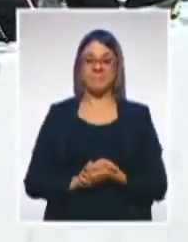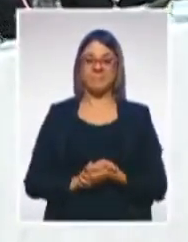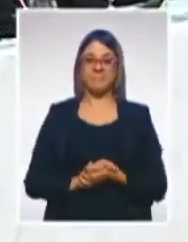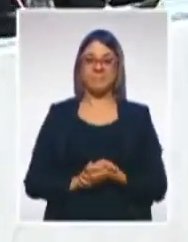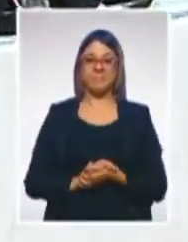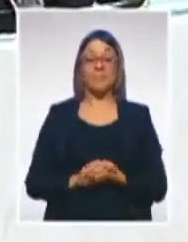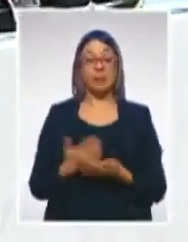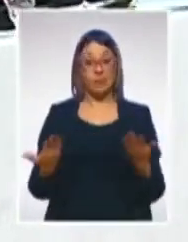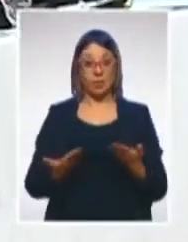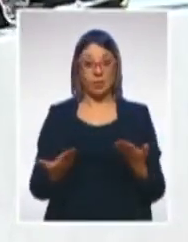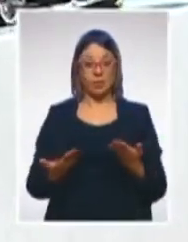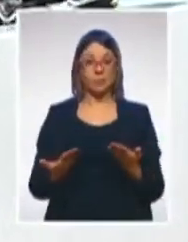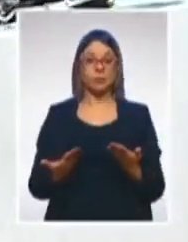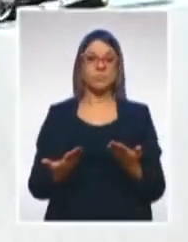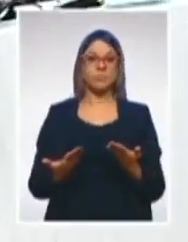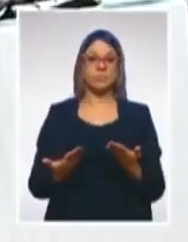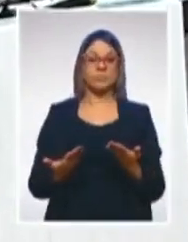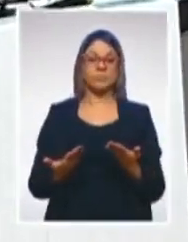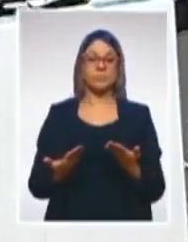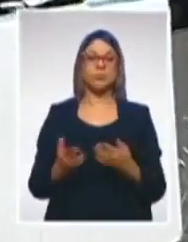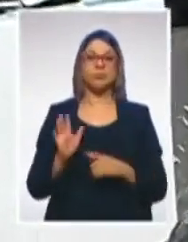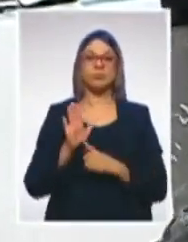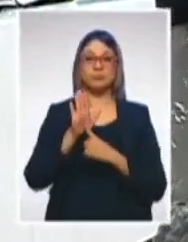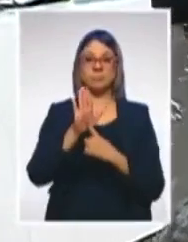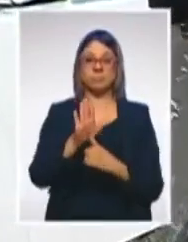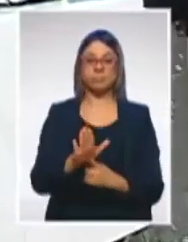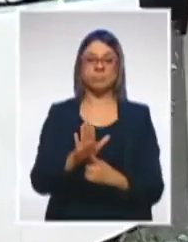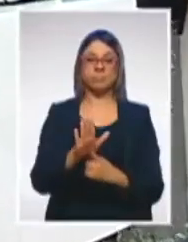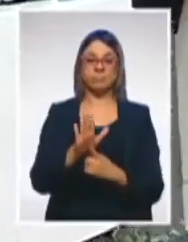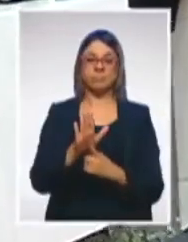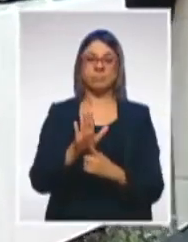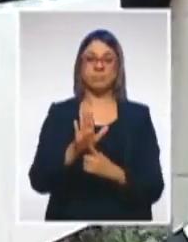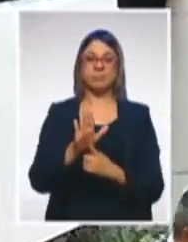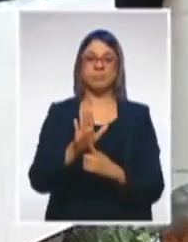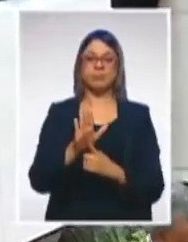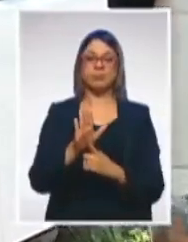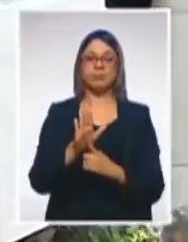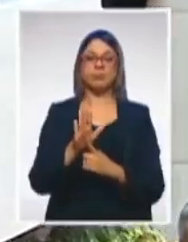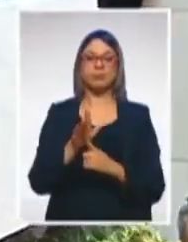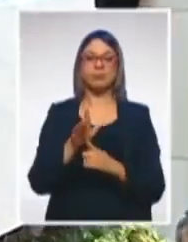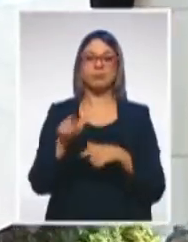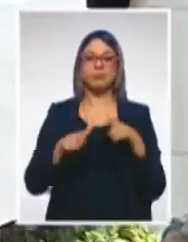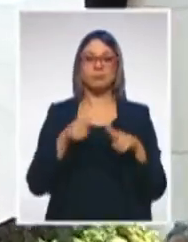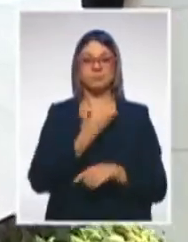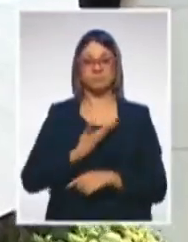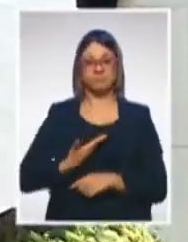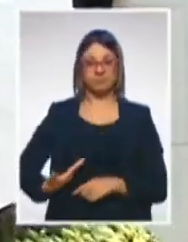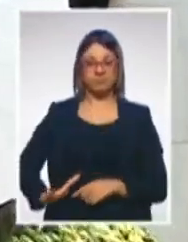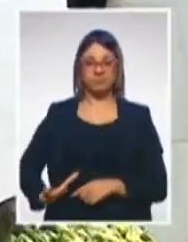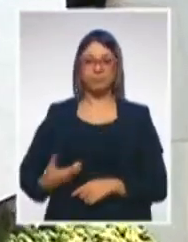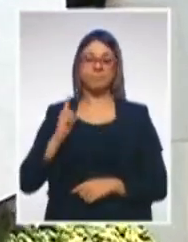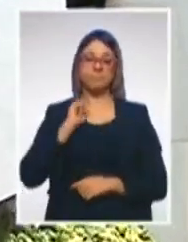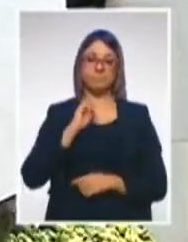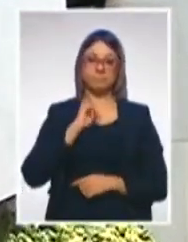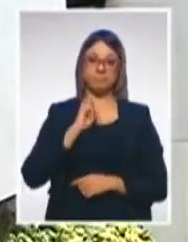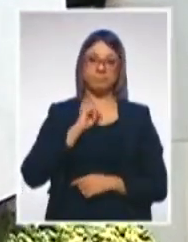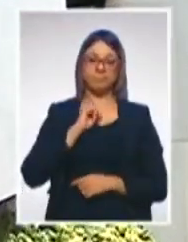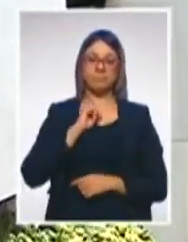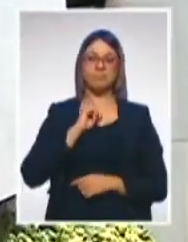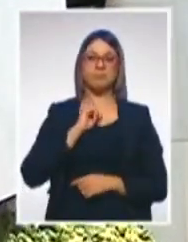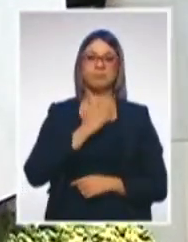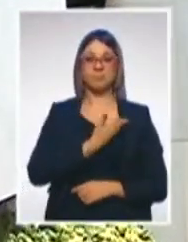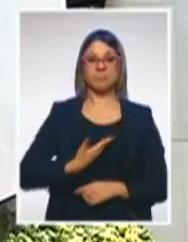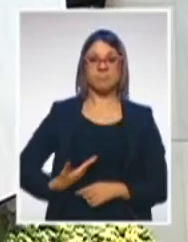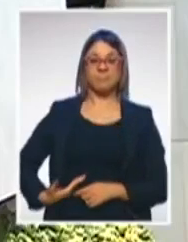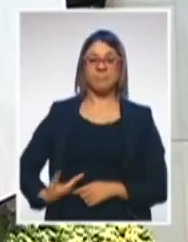Neste momento, será realizada a transmissão do cargo de governador do Estado de Minas Gerais. O excelentíssimo senhor governador